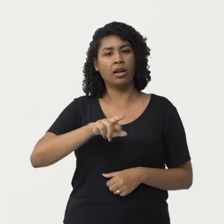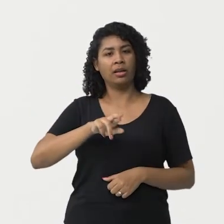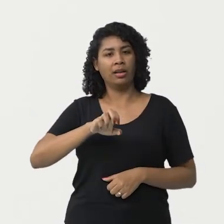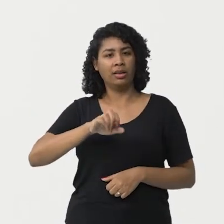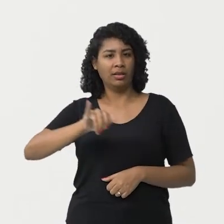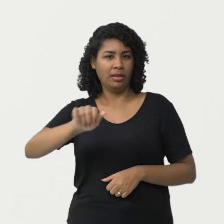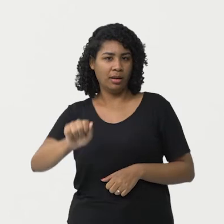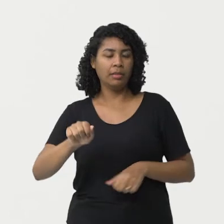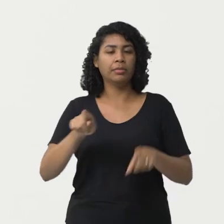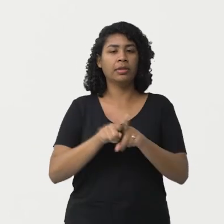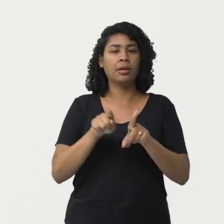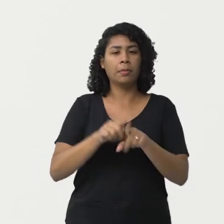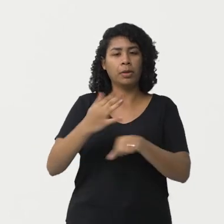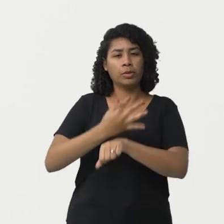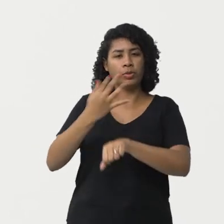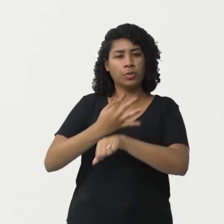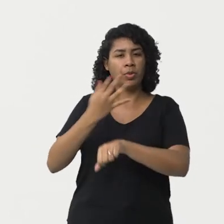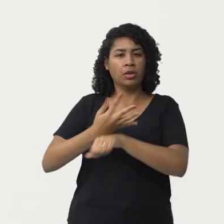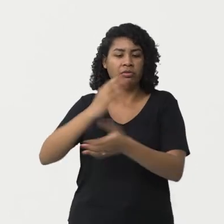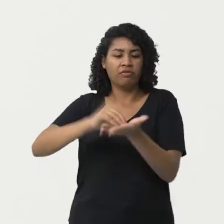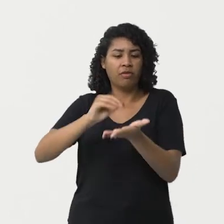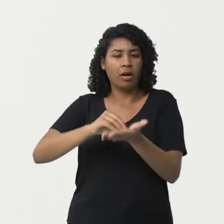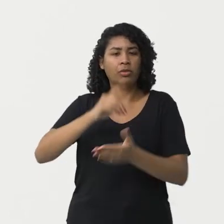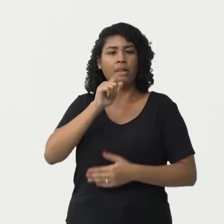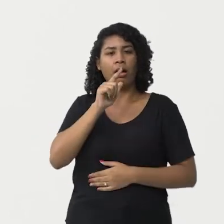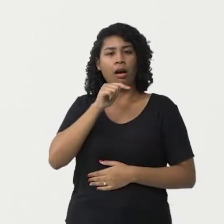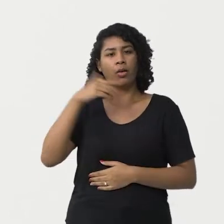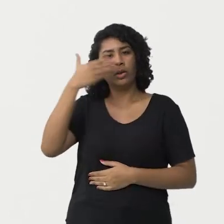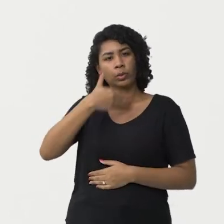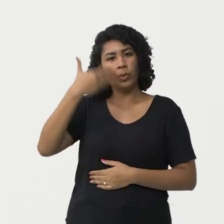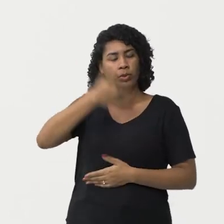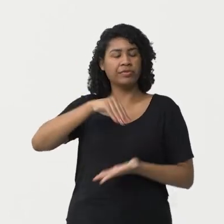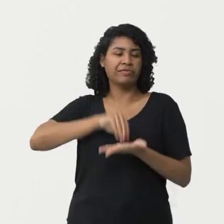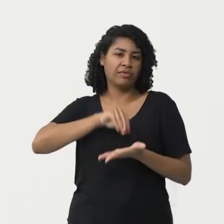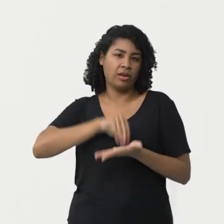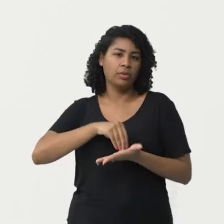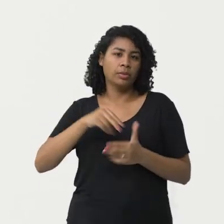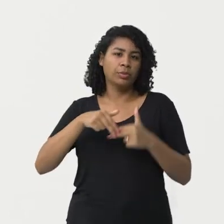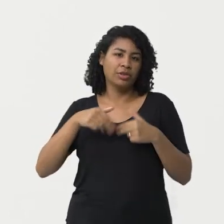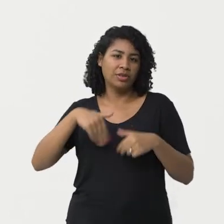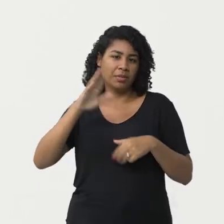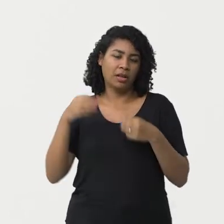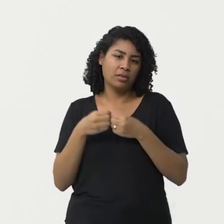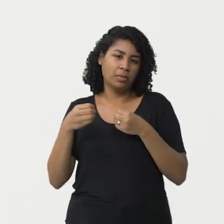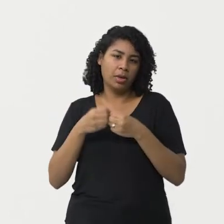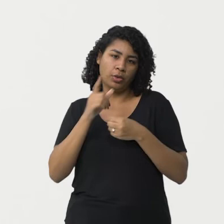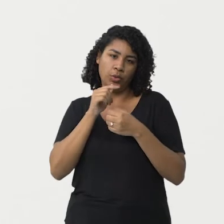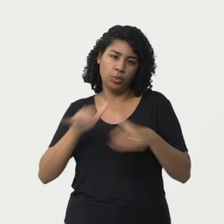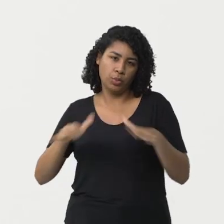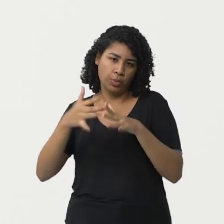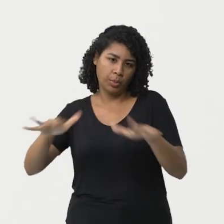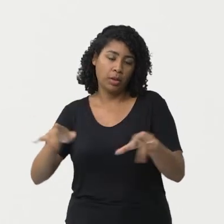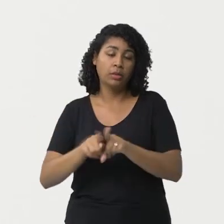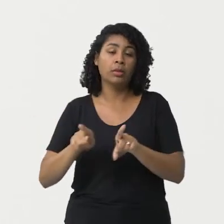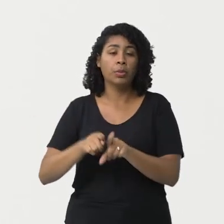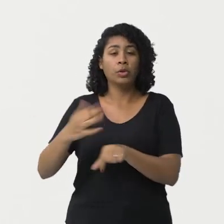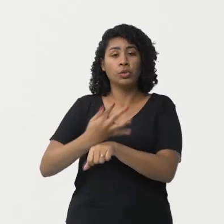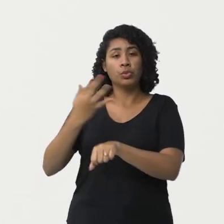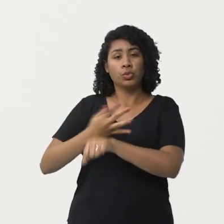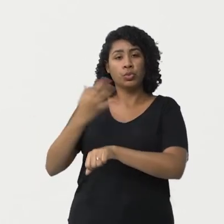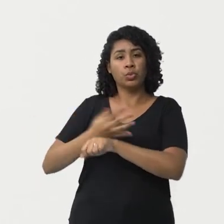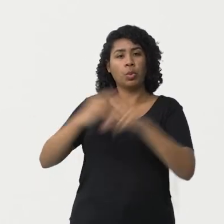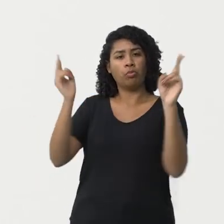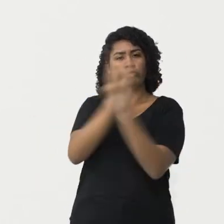à escassez de água doce, já que ela está próxima, né, ao mar, e aos fortes ventos. No entanto, também é